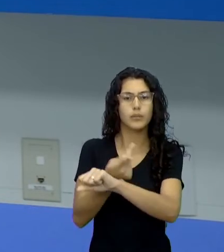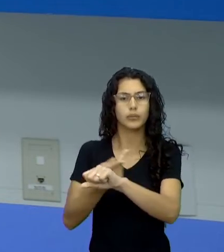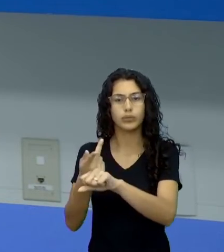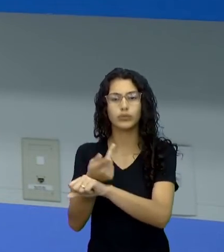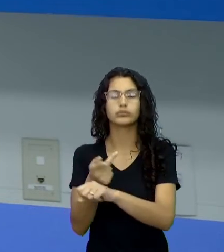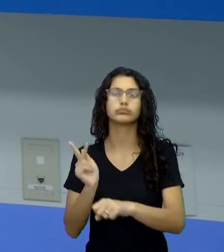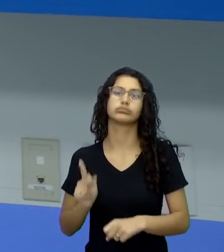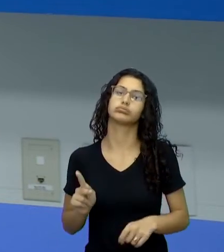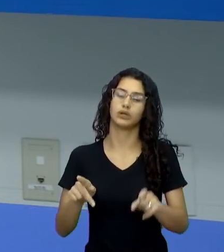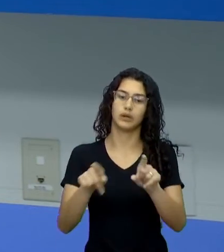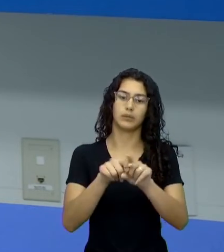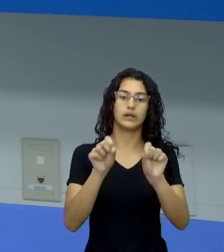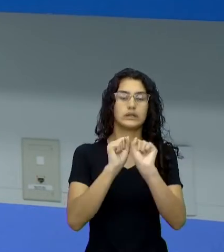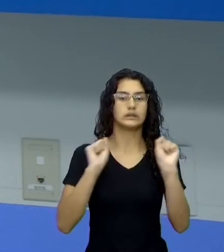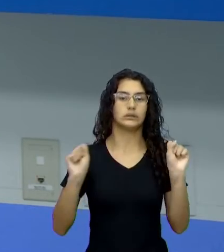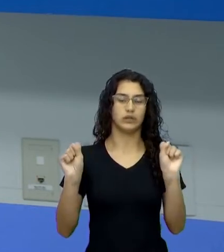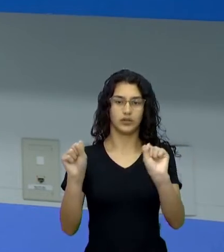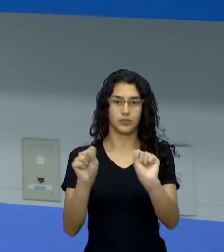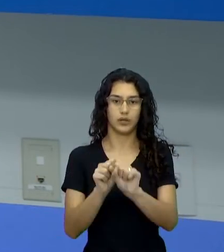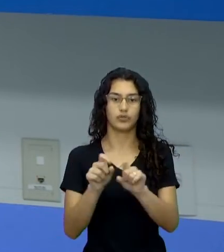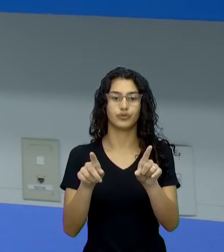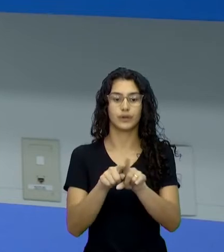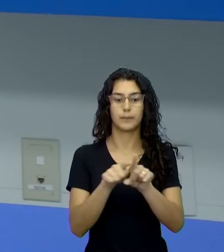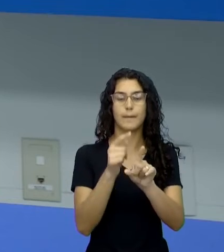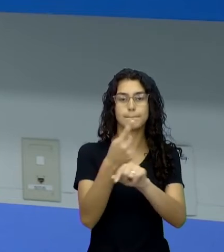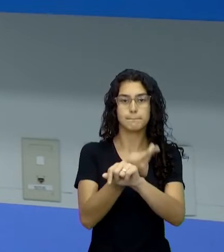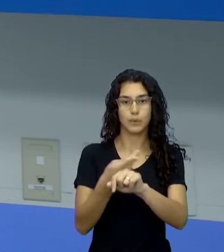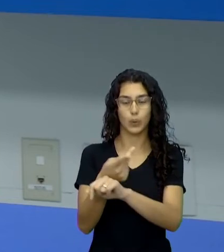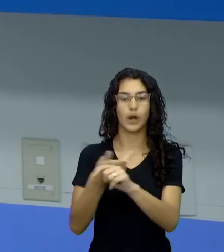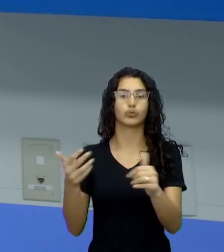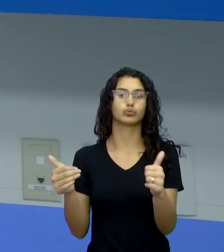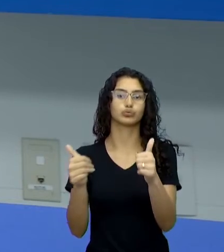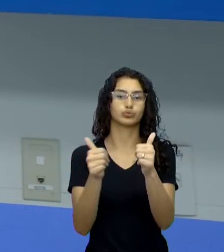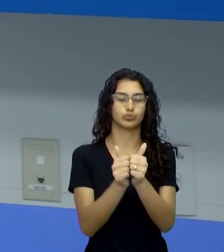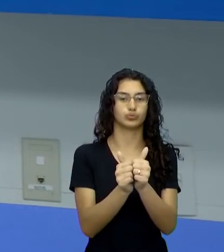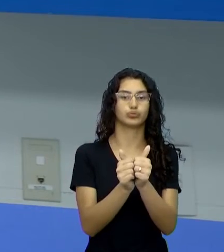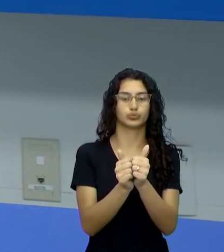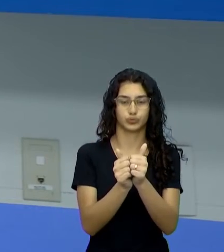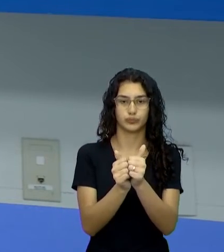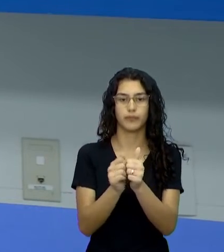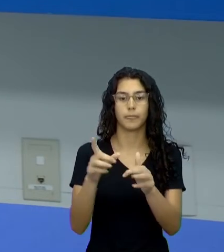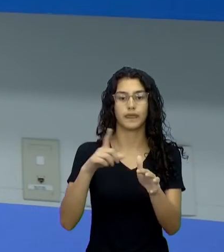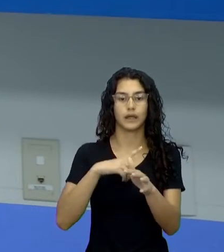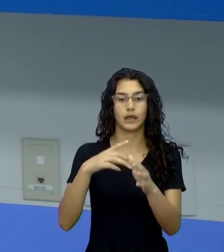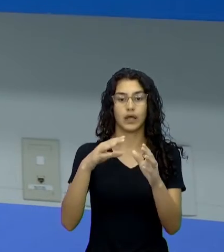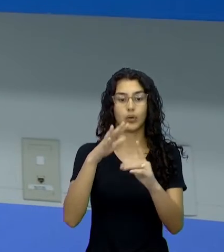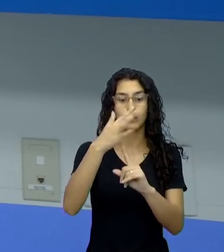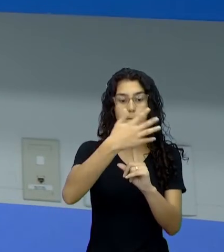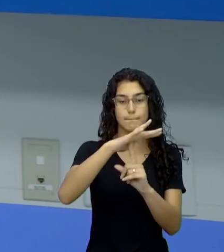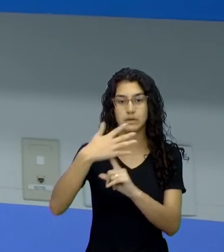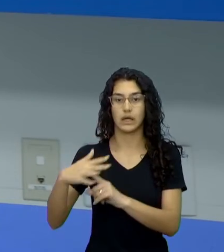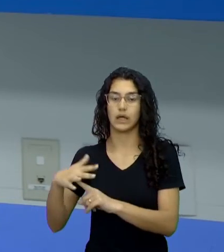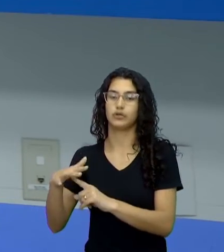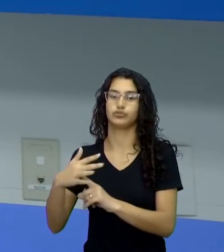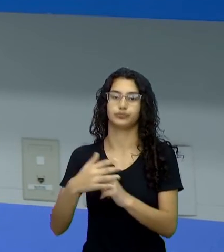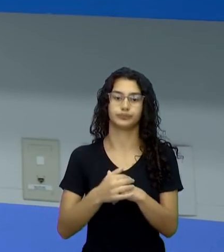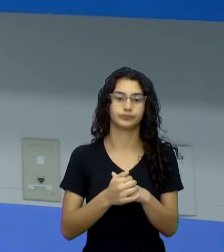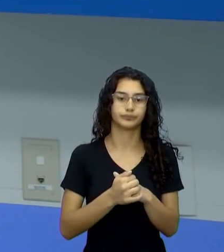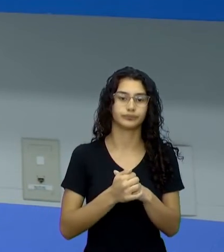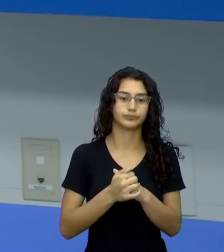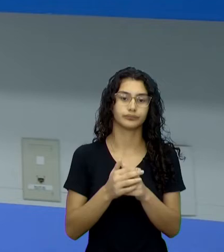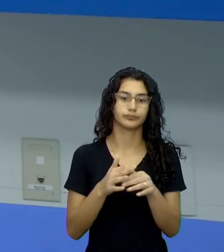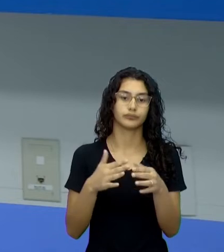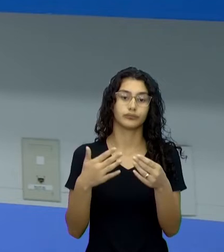permanentemente sistematicamente explorado junto à exploração do meio ambiente da natureza então